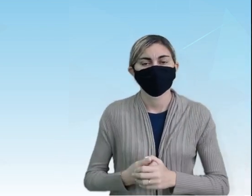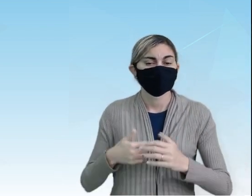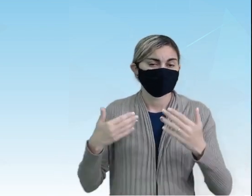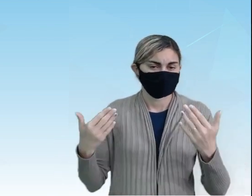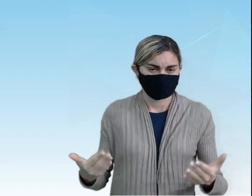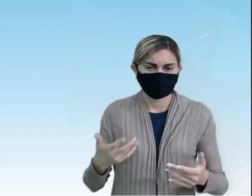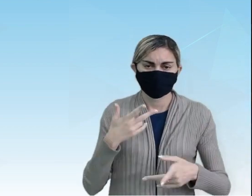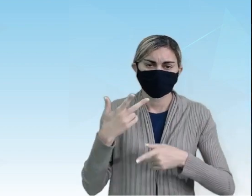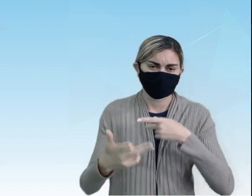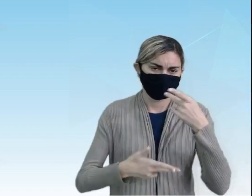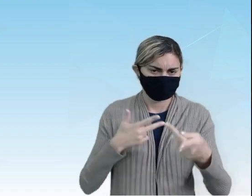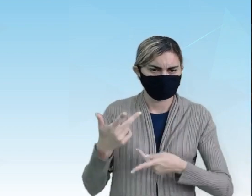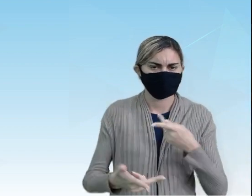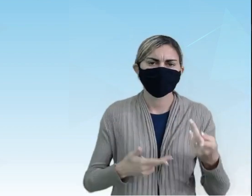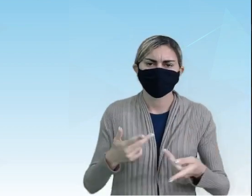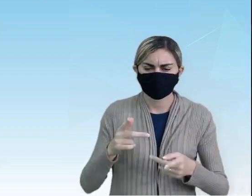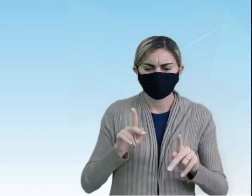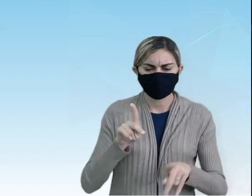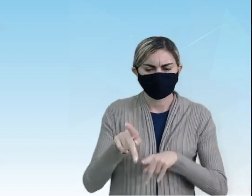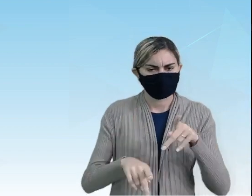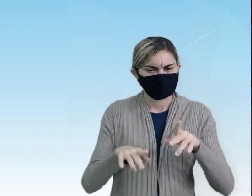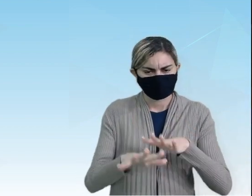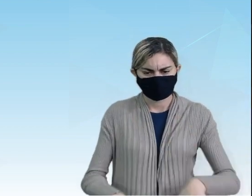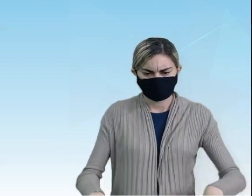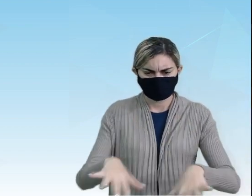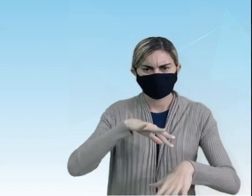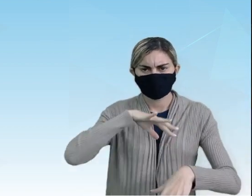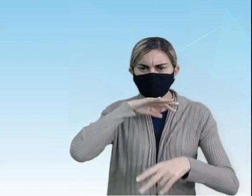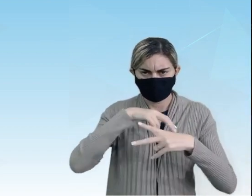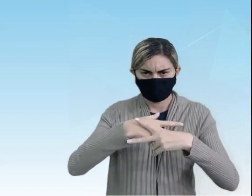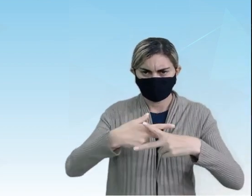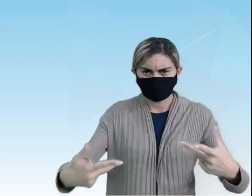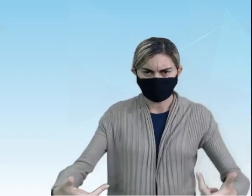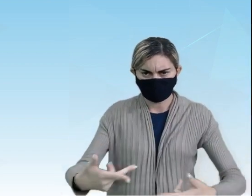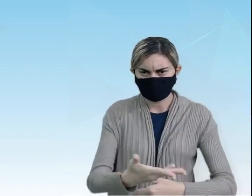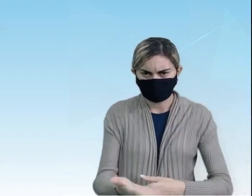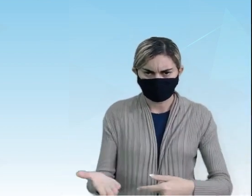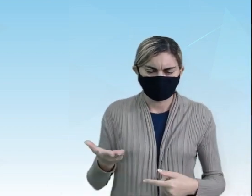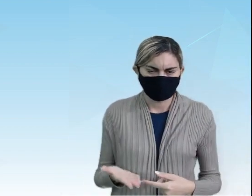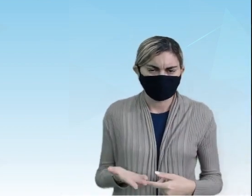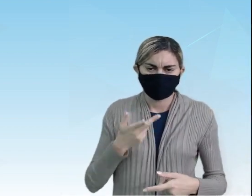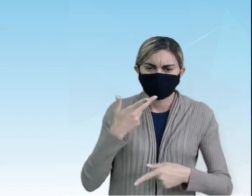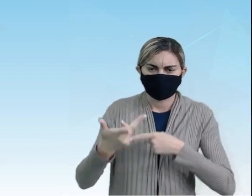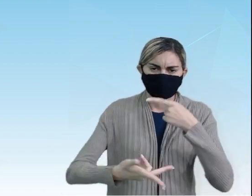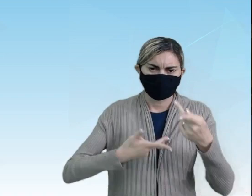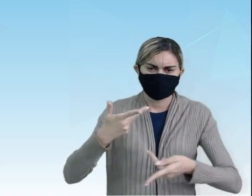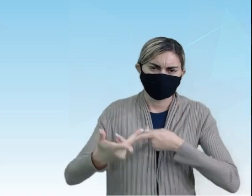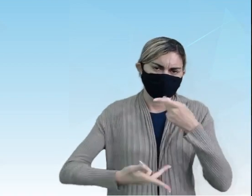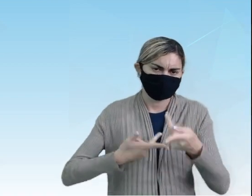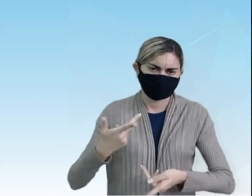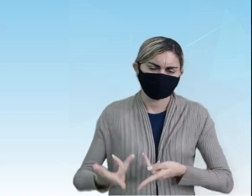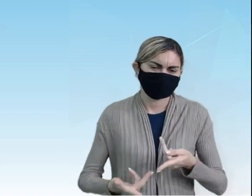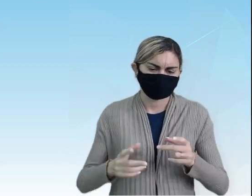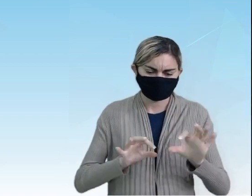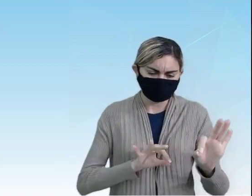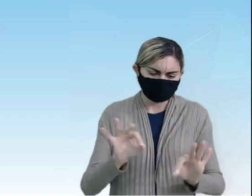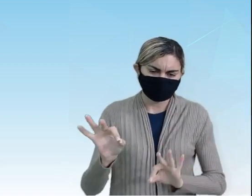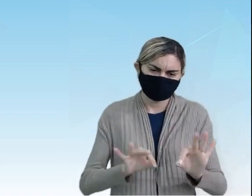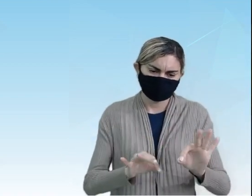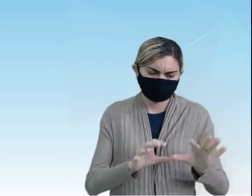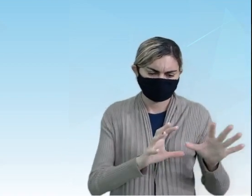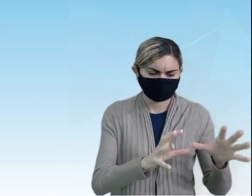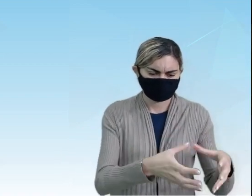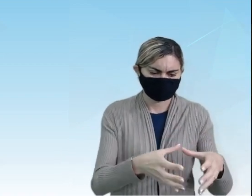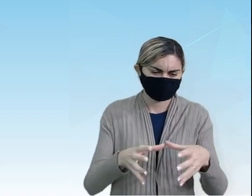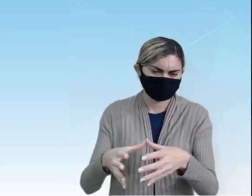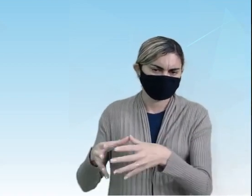se eu vou falar sobre essas populações, bora começar a falar um pouco sobre essa organização, como é